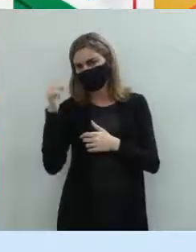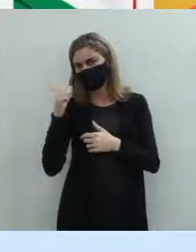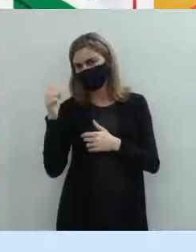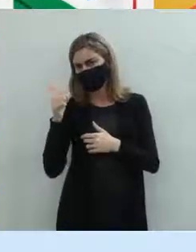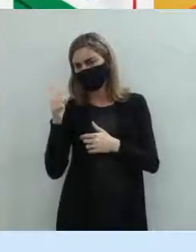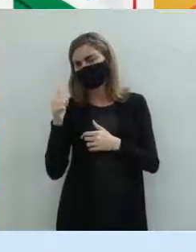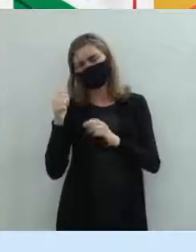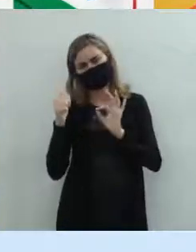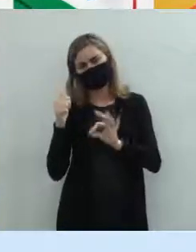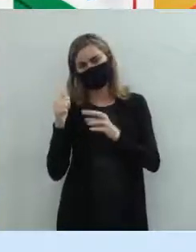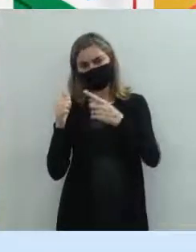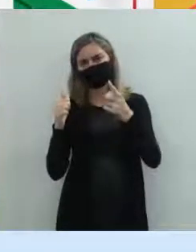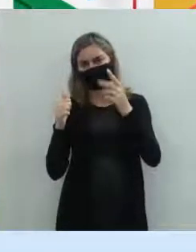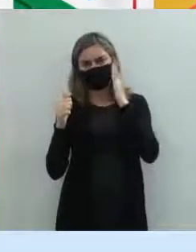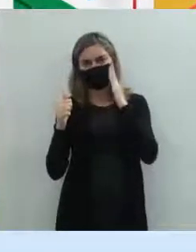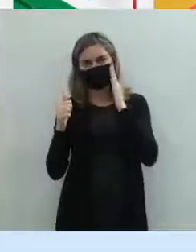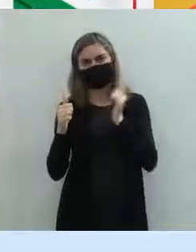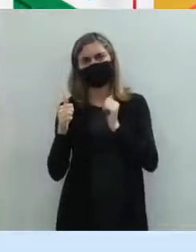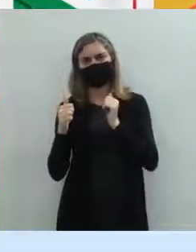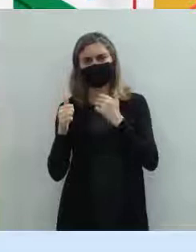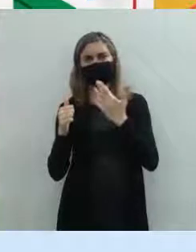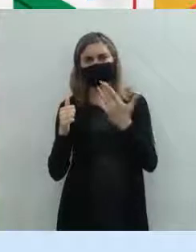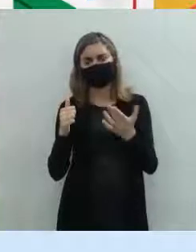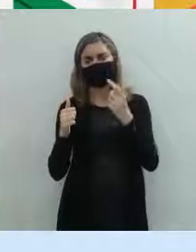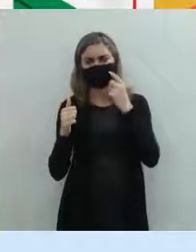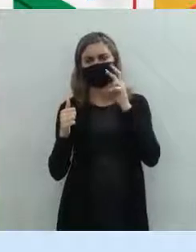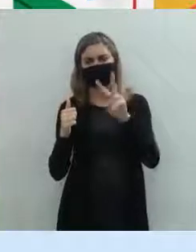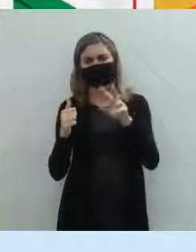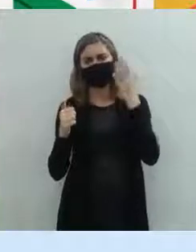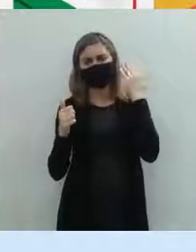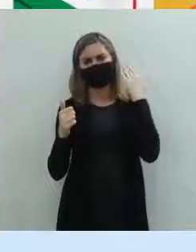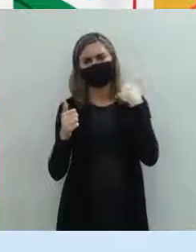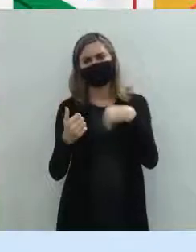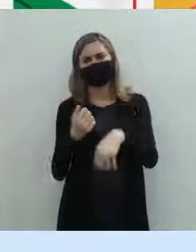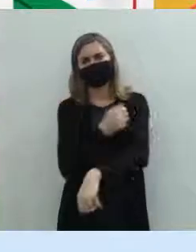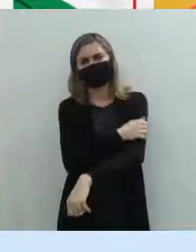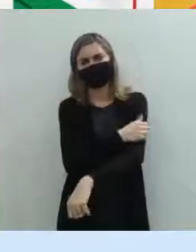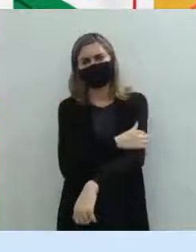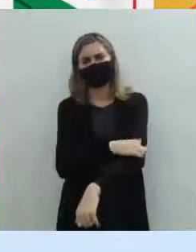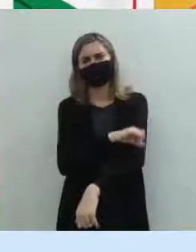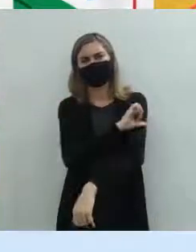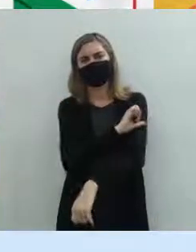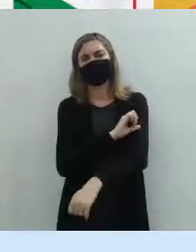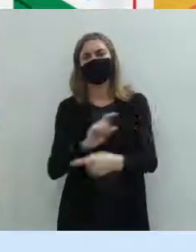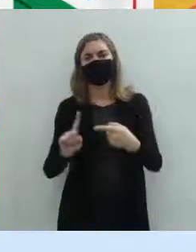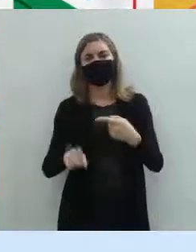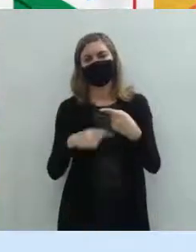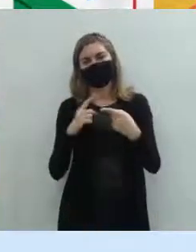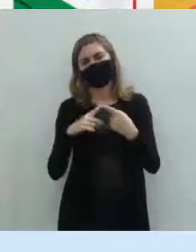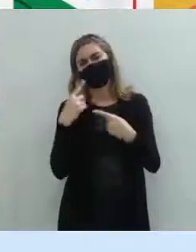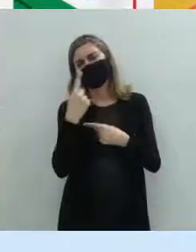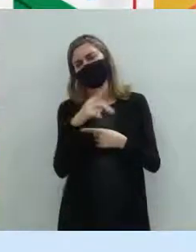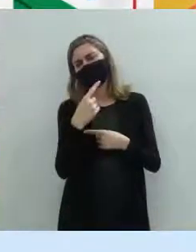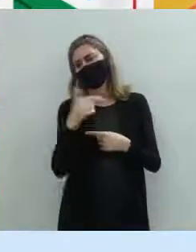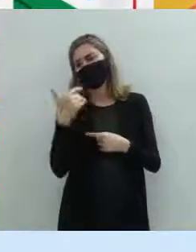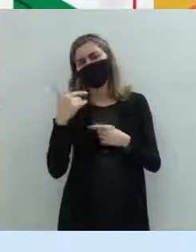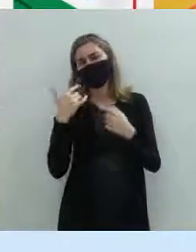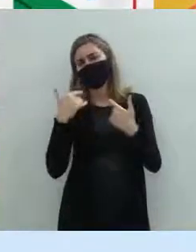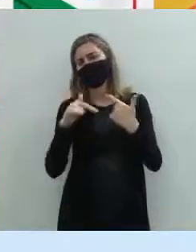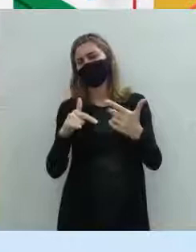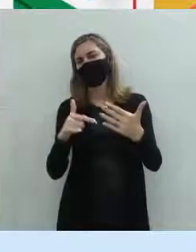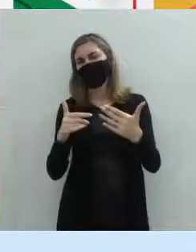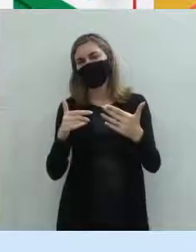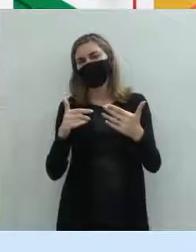que certamente vocês devem saber, né? A gente viu isso lá no fundamental, mas vamos lá. São aquelas que não apresentam